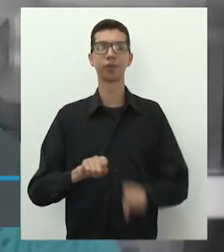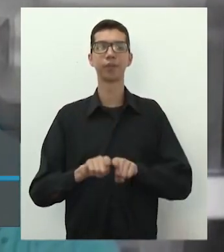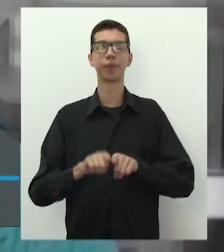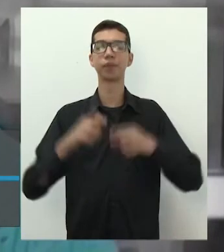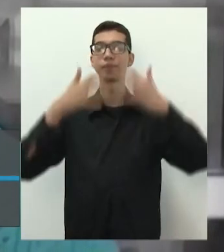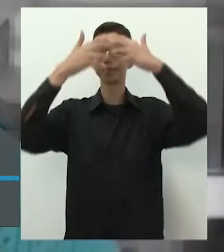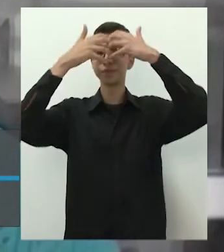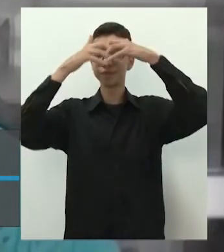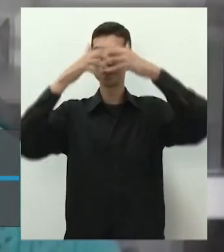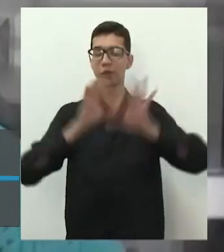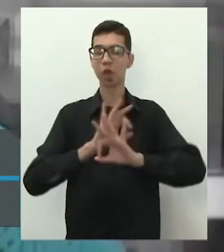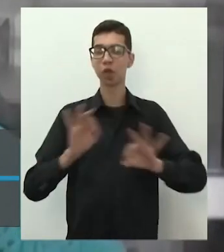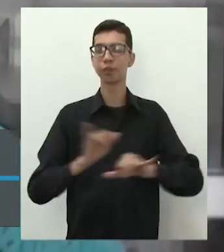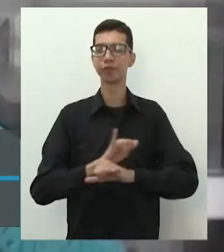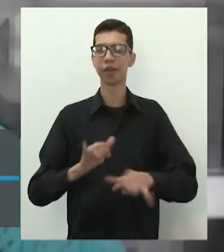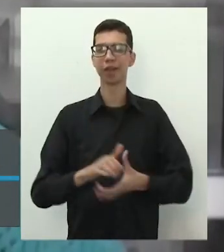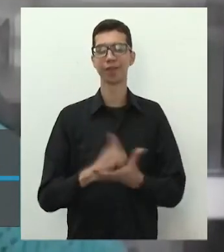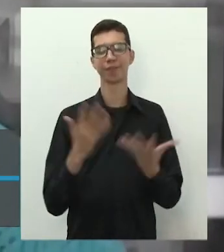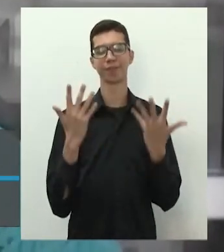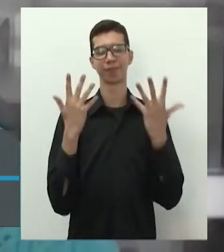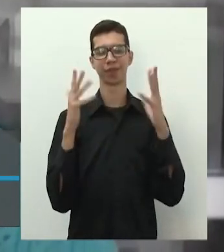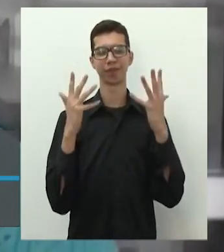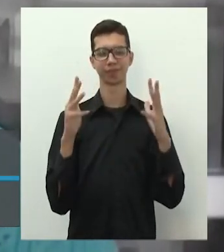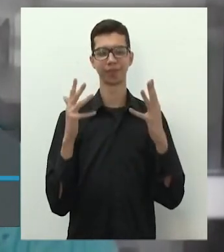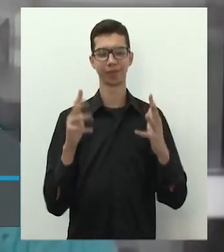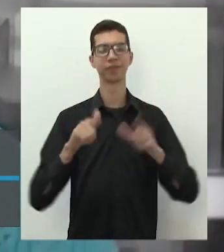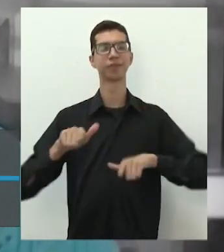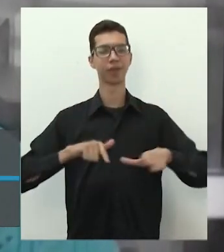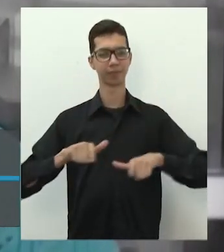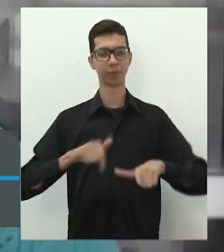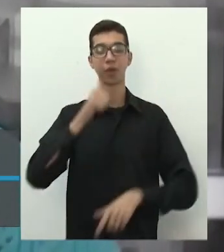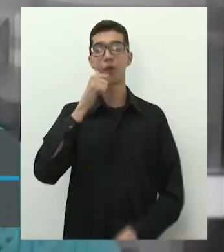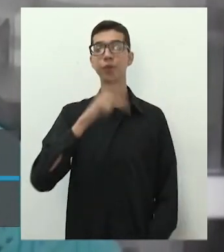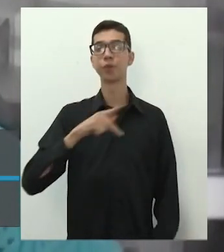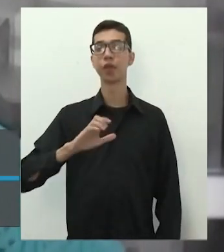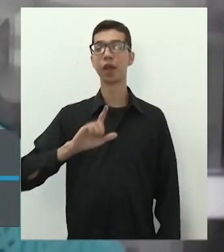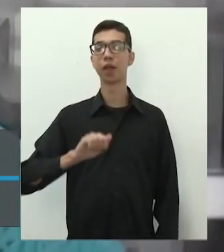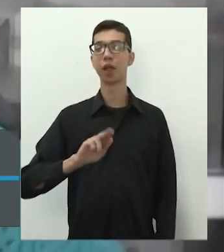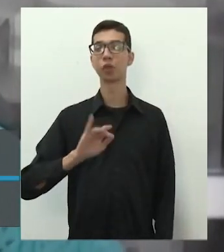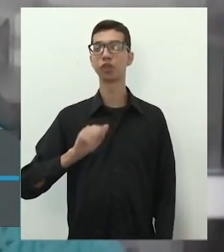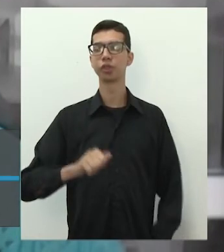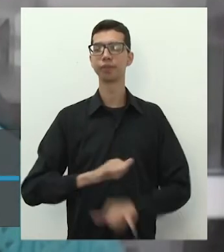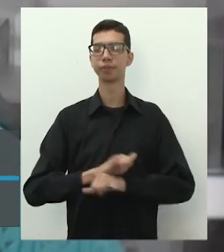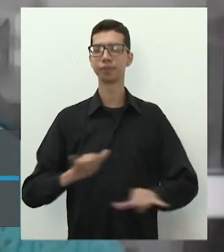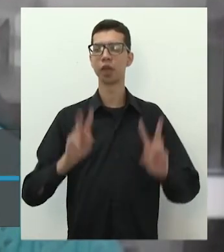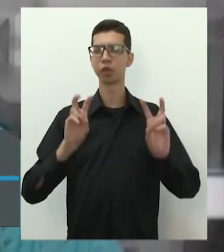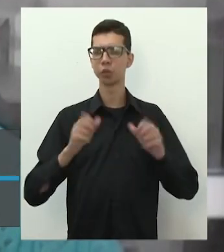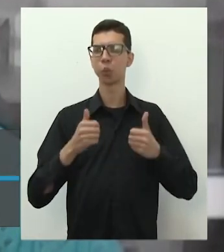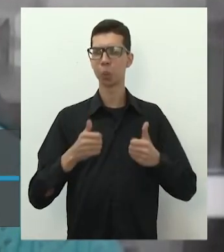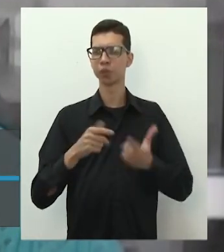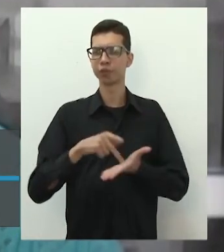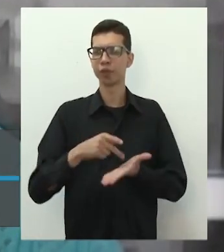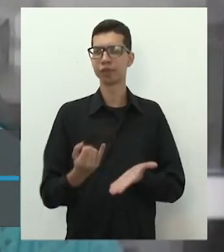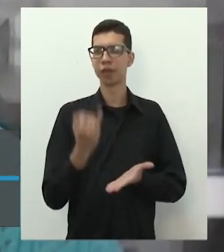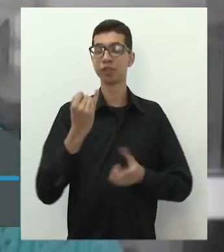com exatamente certeza. Essa minha fala, bota na sala de aula com os professores, eu acho isso muito legal. É uma